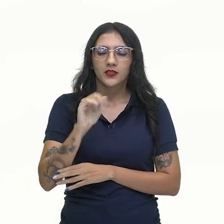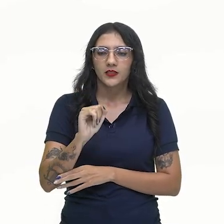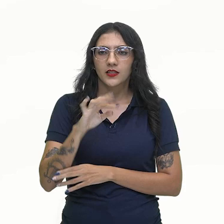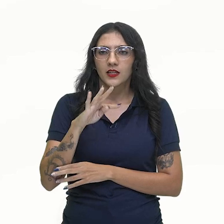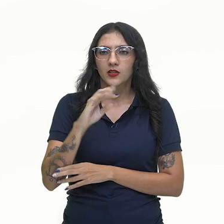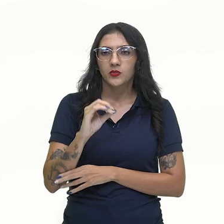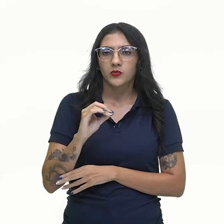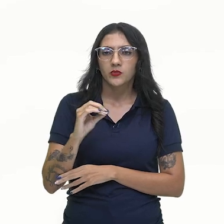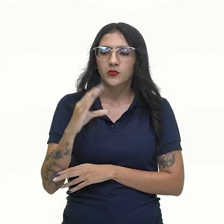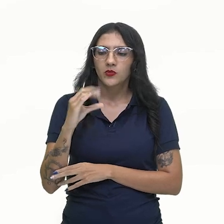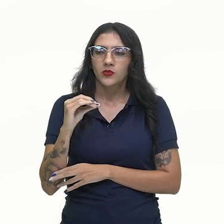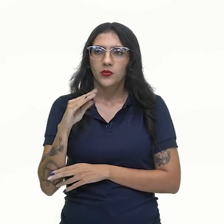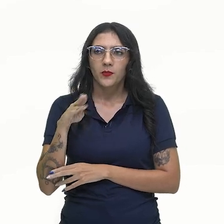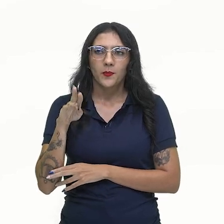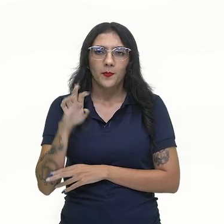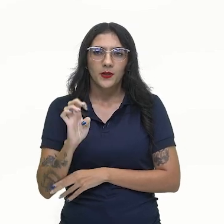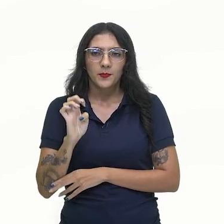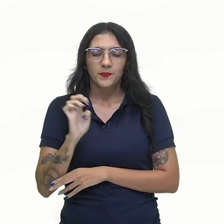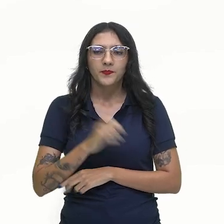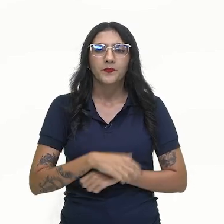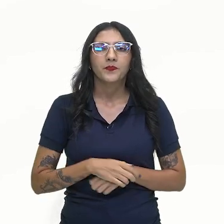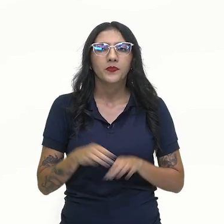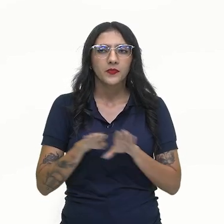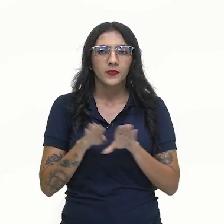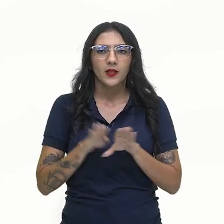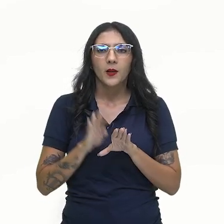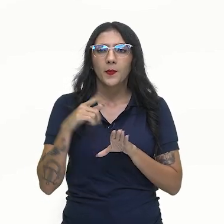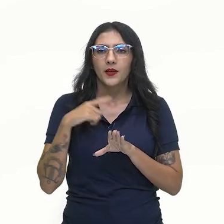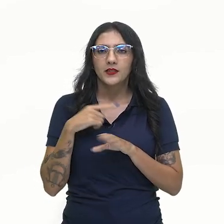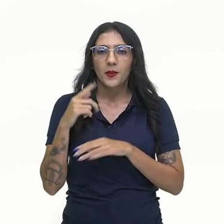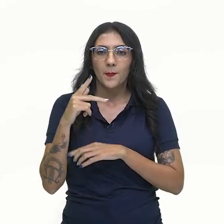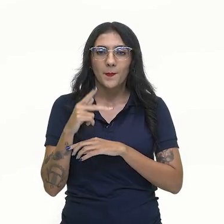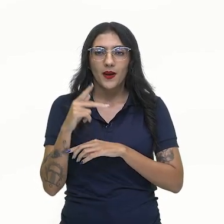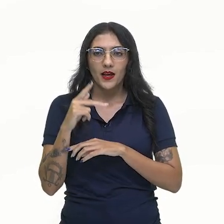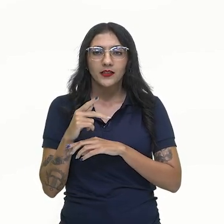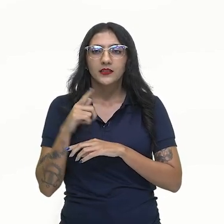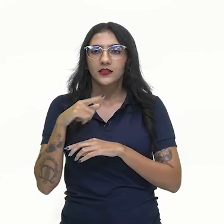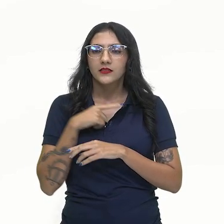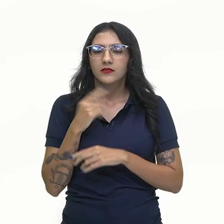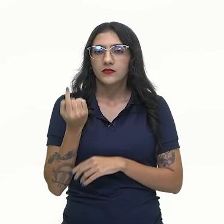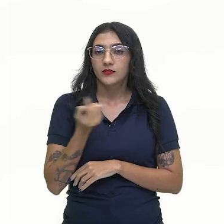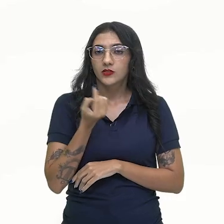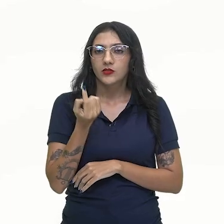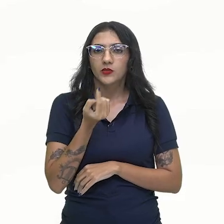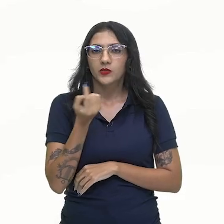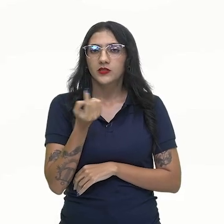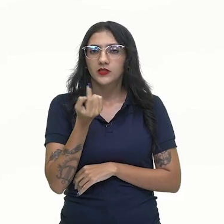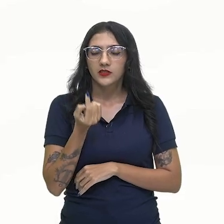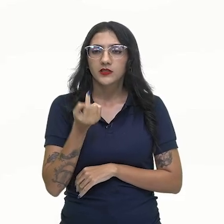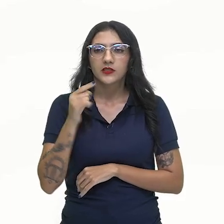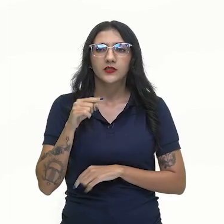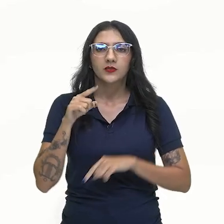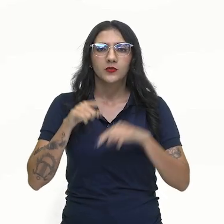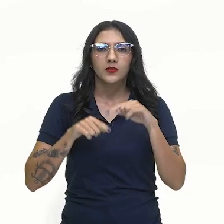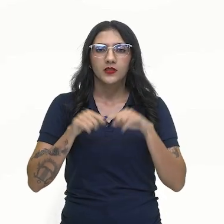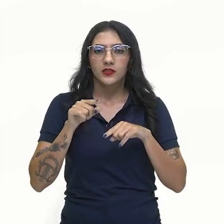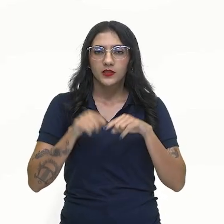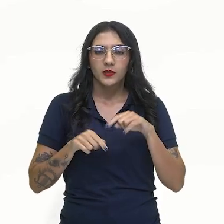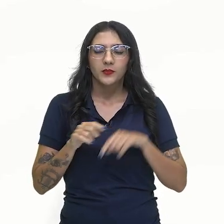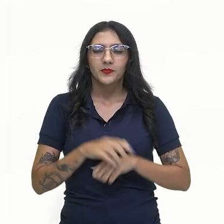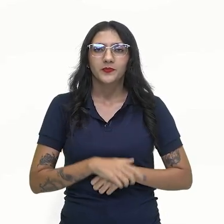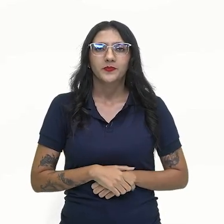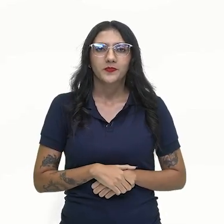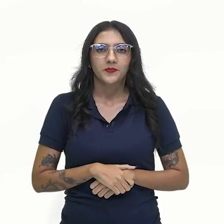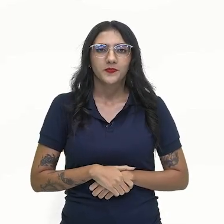e a prata fica aí, ó, sozinha. Estão vendo aí? Ela fica no estado